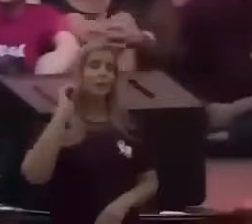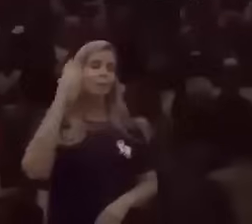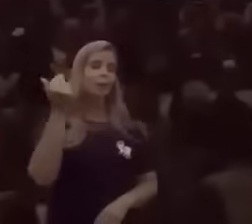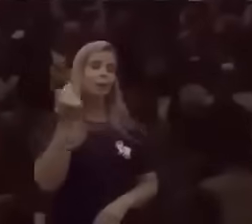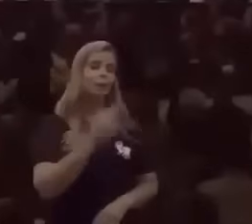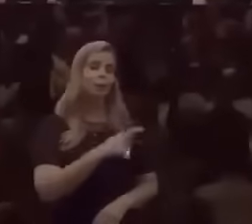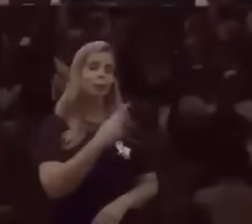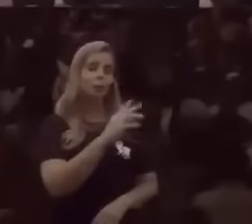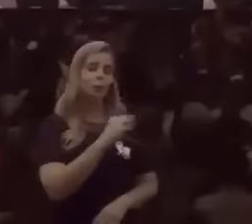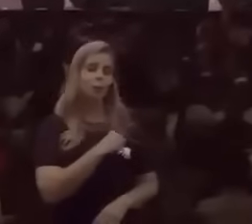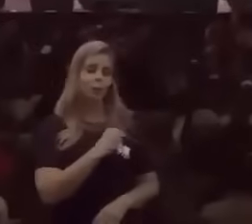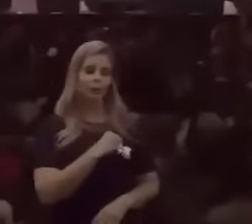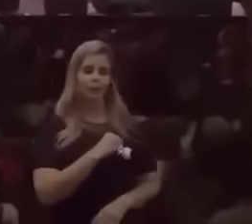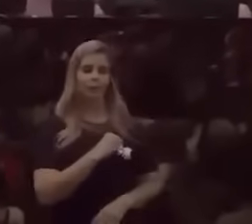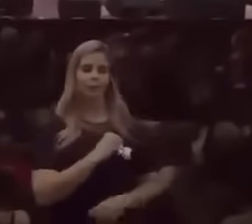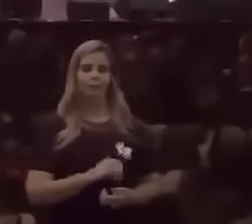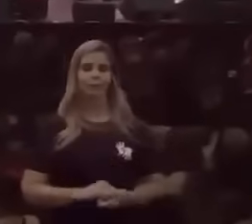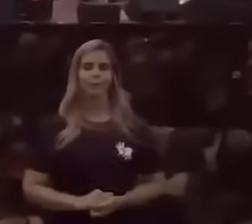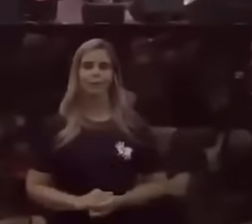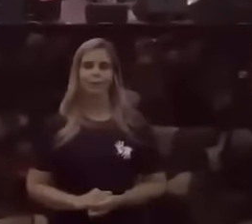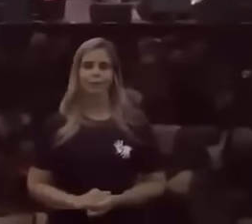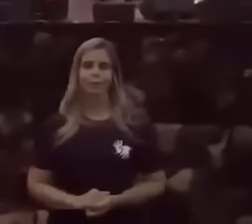pecado.